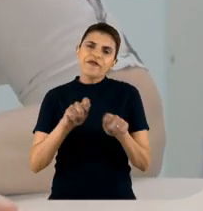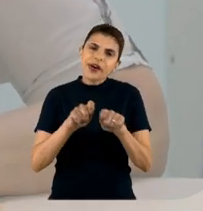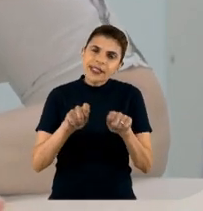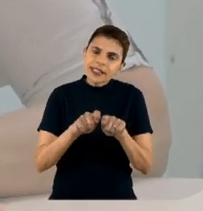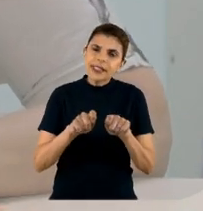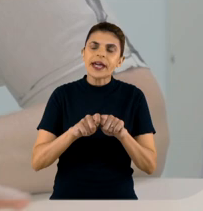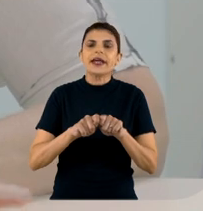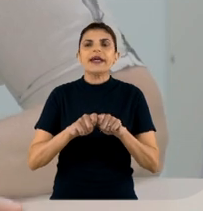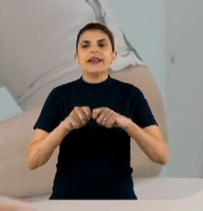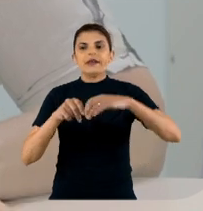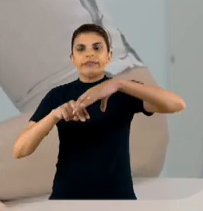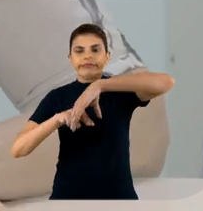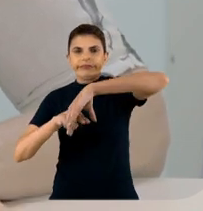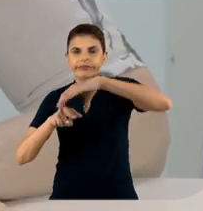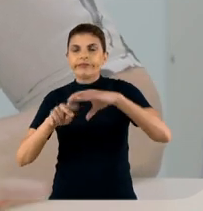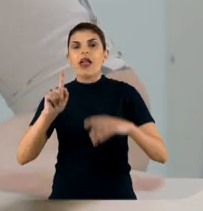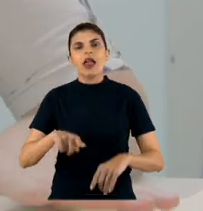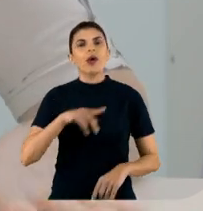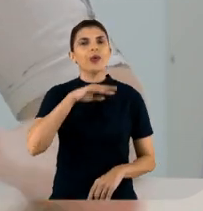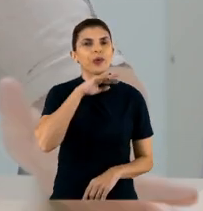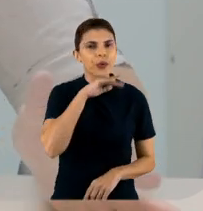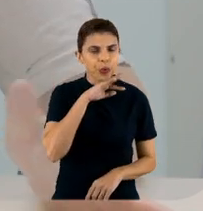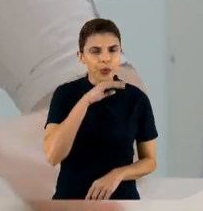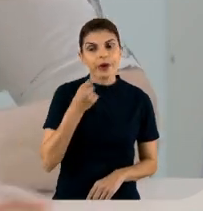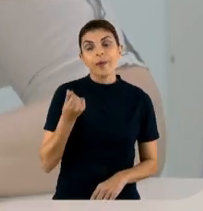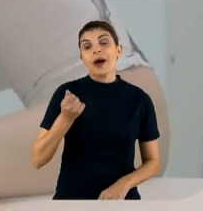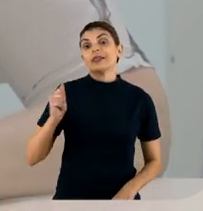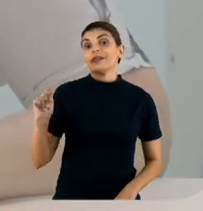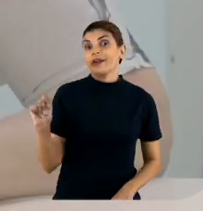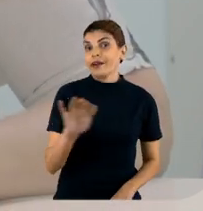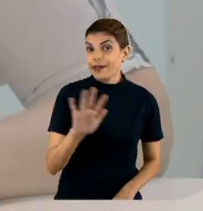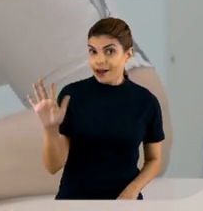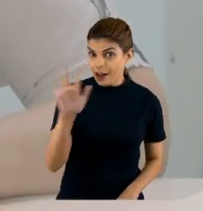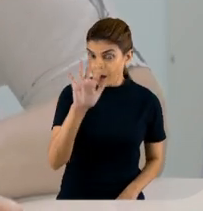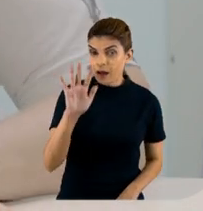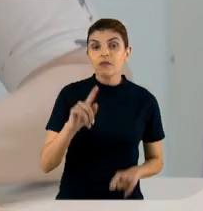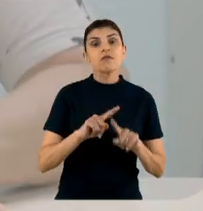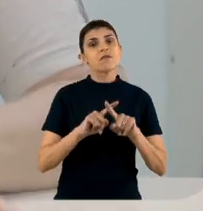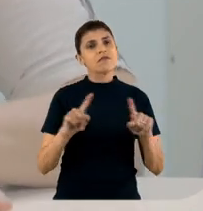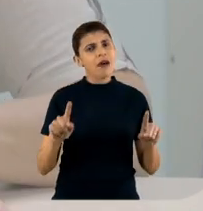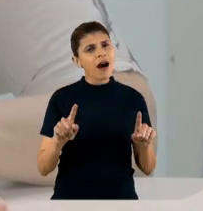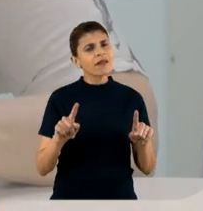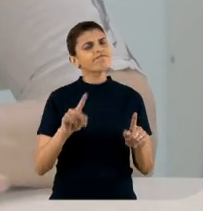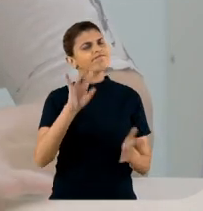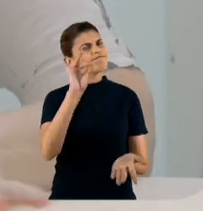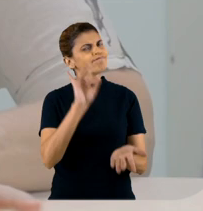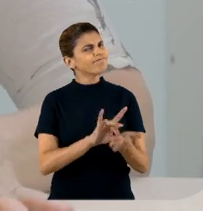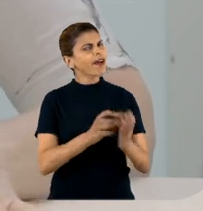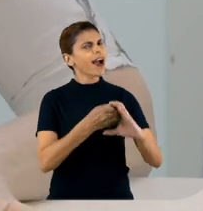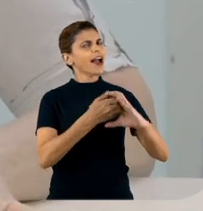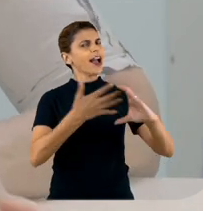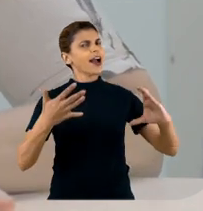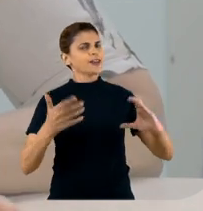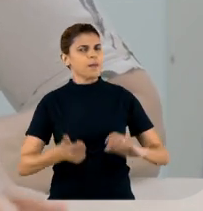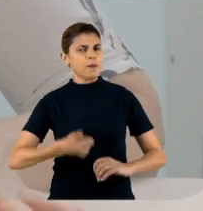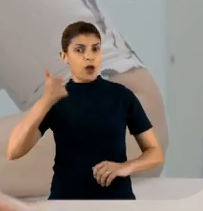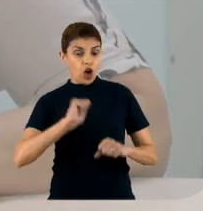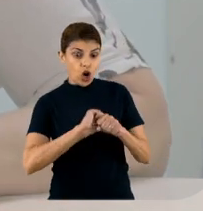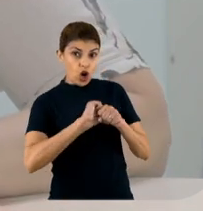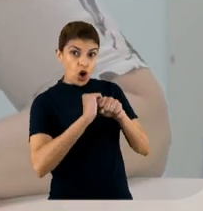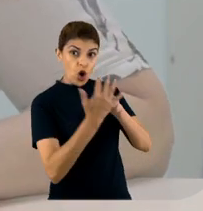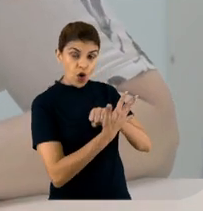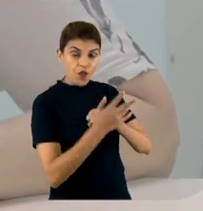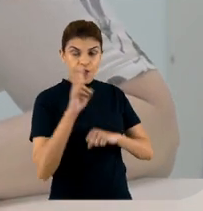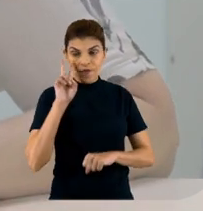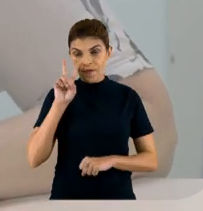fazer um excesso de tomografia é sempre ruim é um exame mais caro mas ele é realmente mais característico o covid